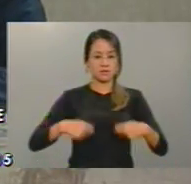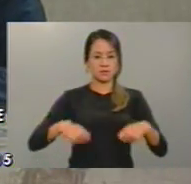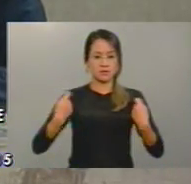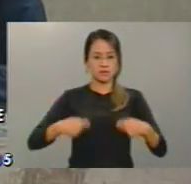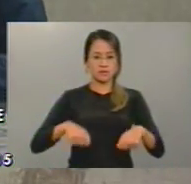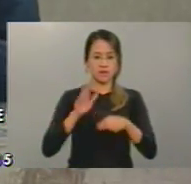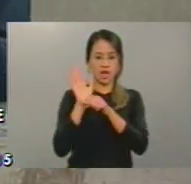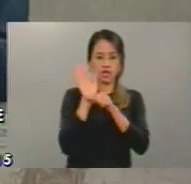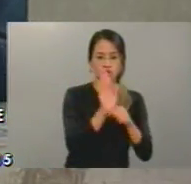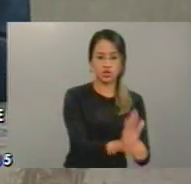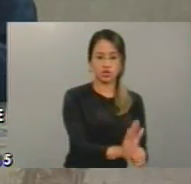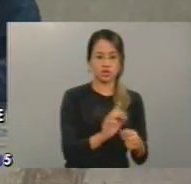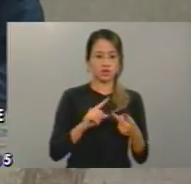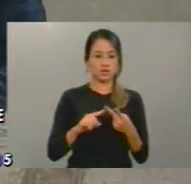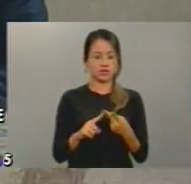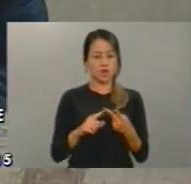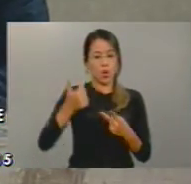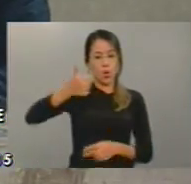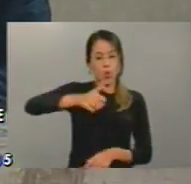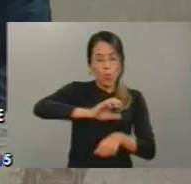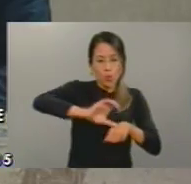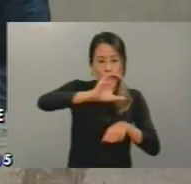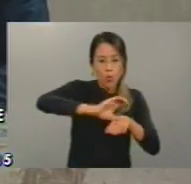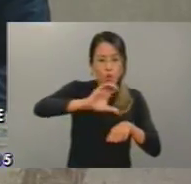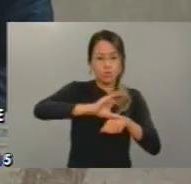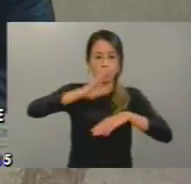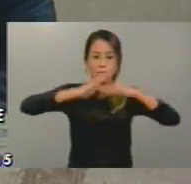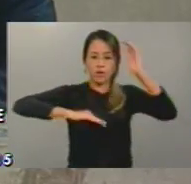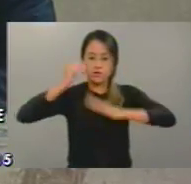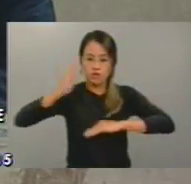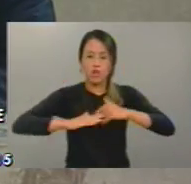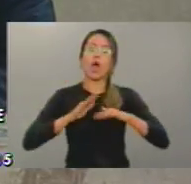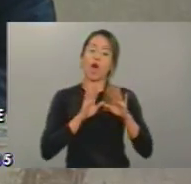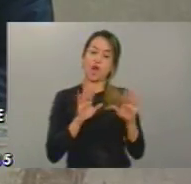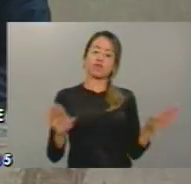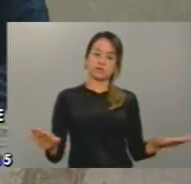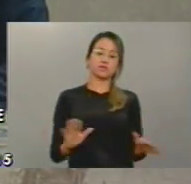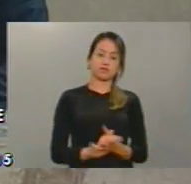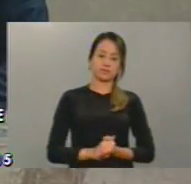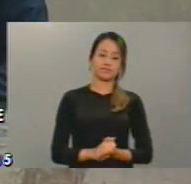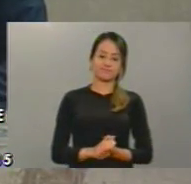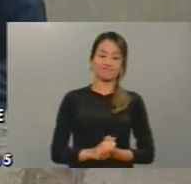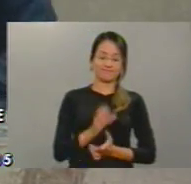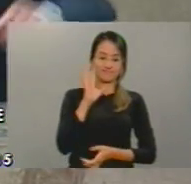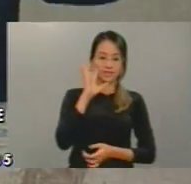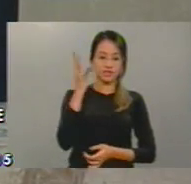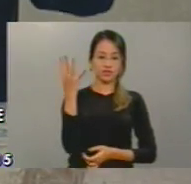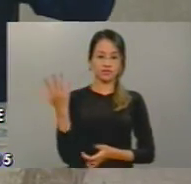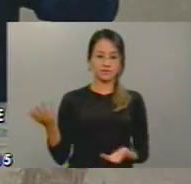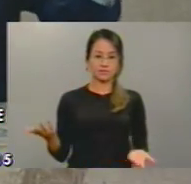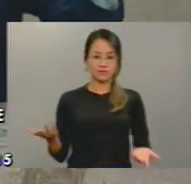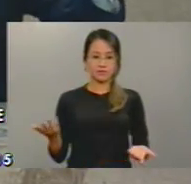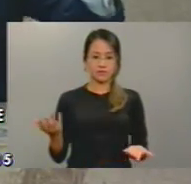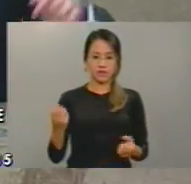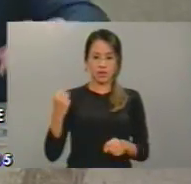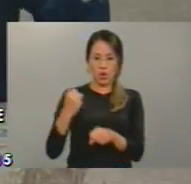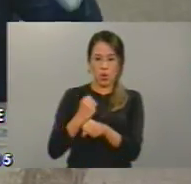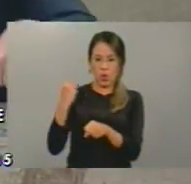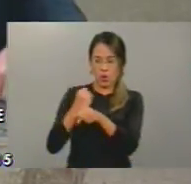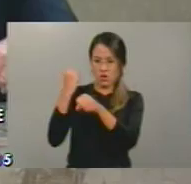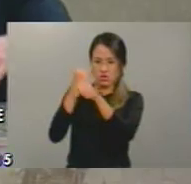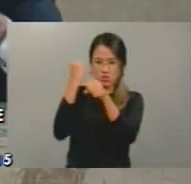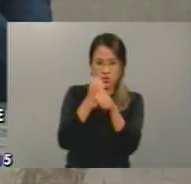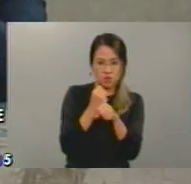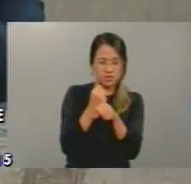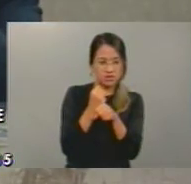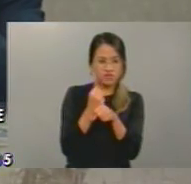esses jovens, é trazendo qualificação para esses jovens, e isso sim vai resolver. Construindo unidades que o governo